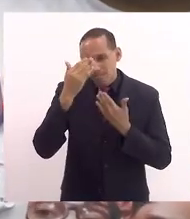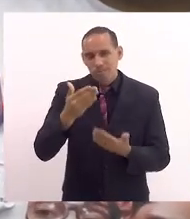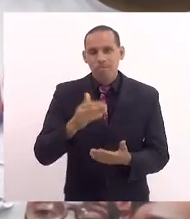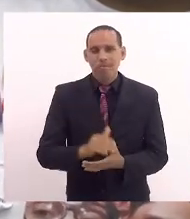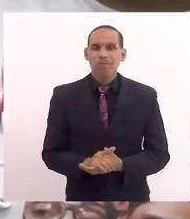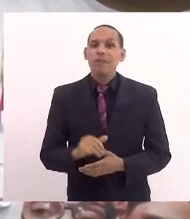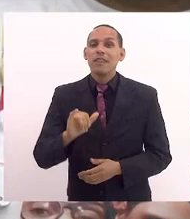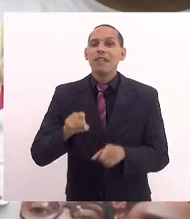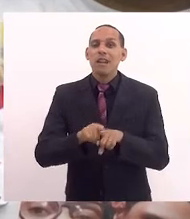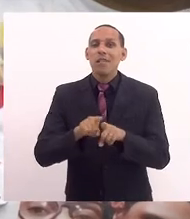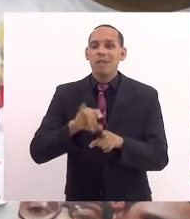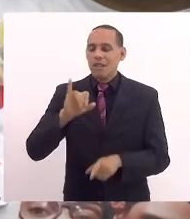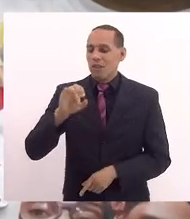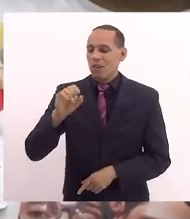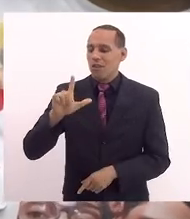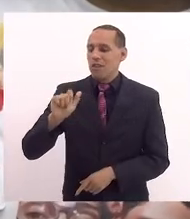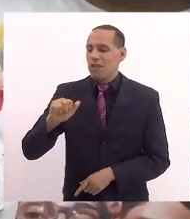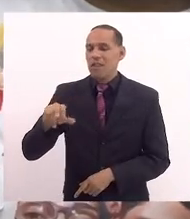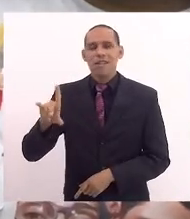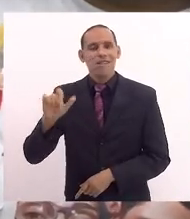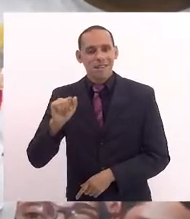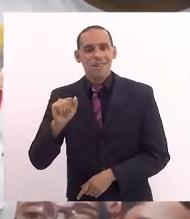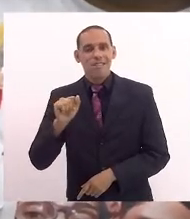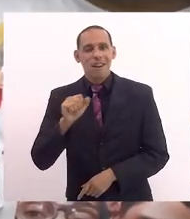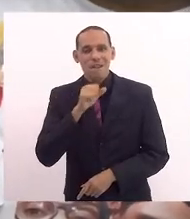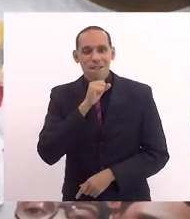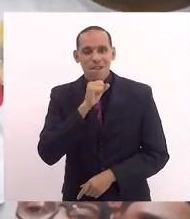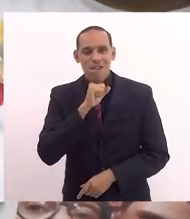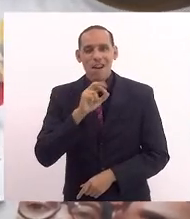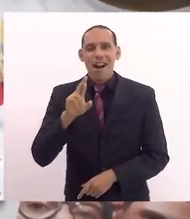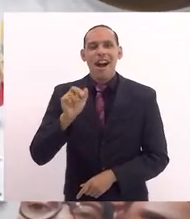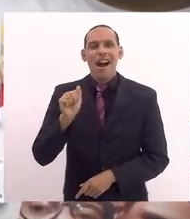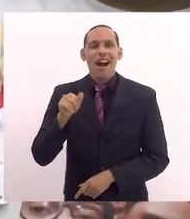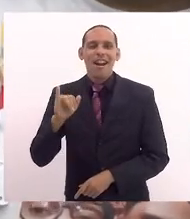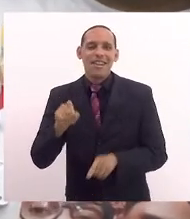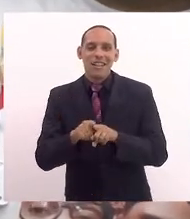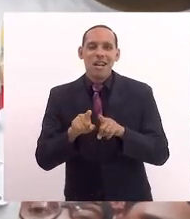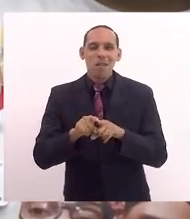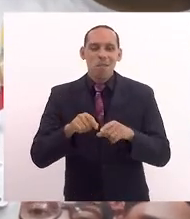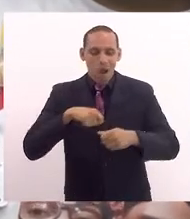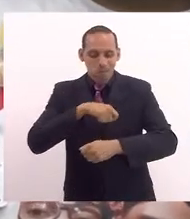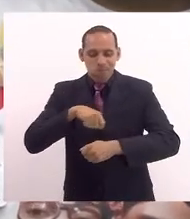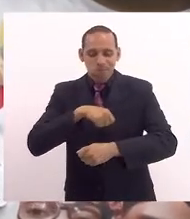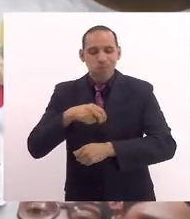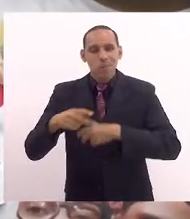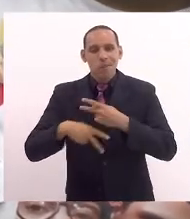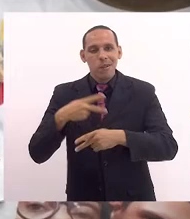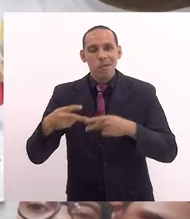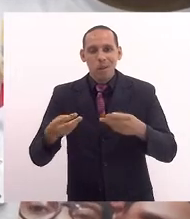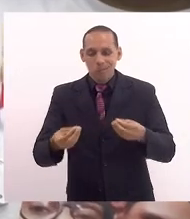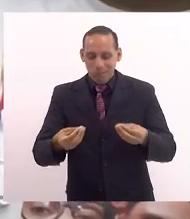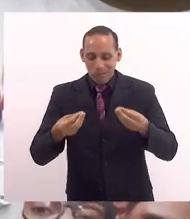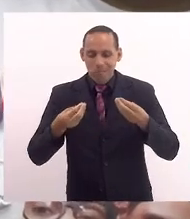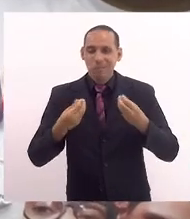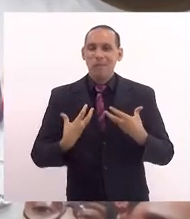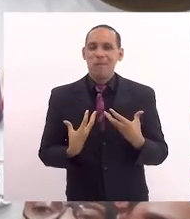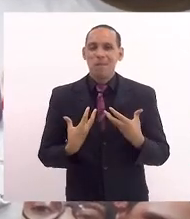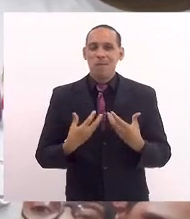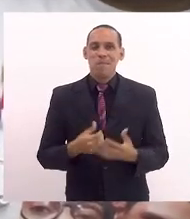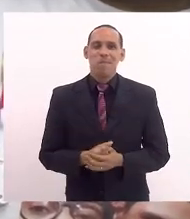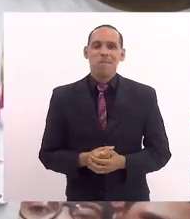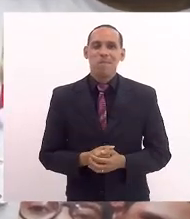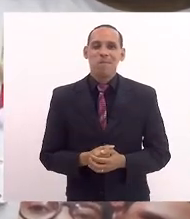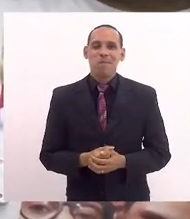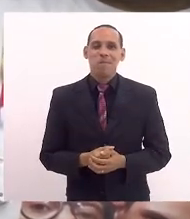avó Yolanda, vovó Rai, preparava as comidas para me levar para lá, para